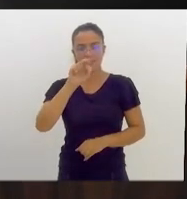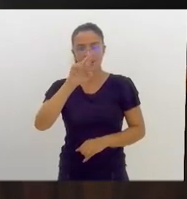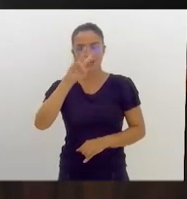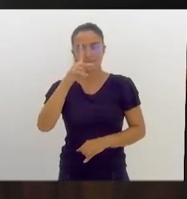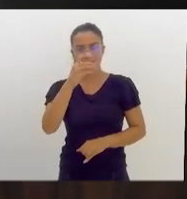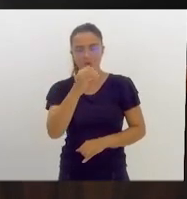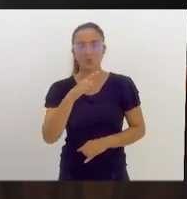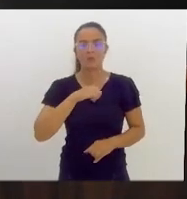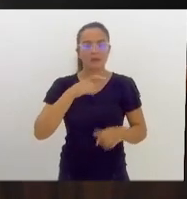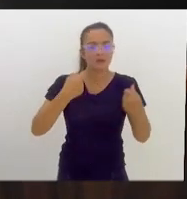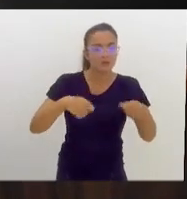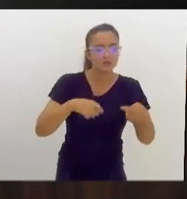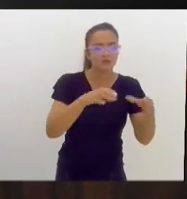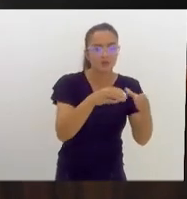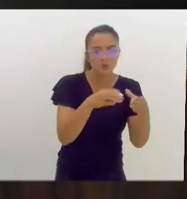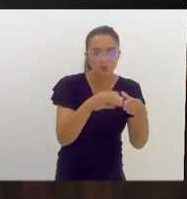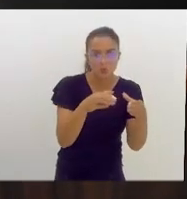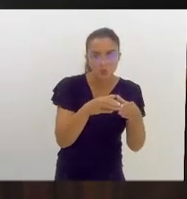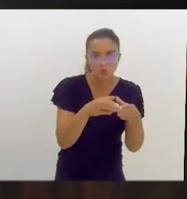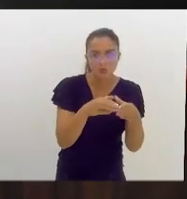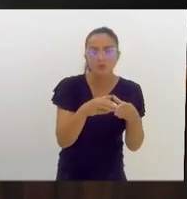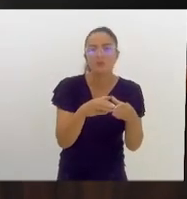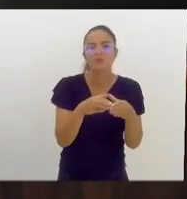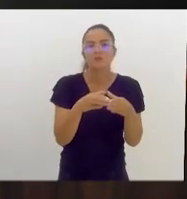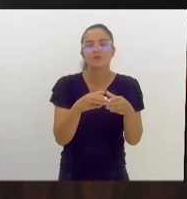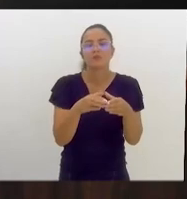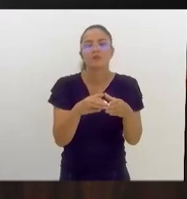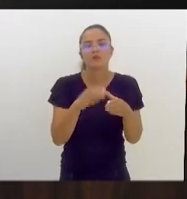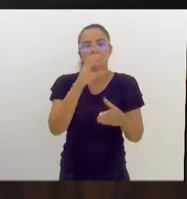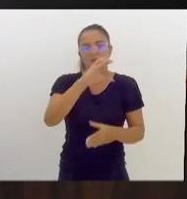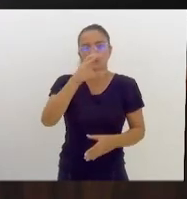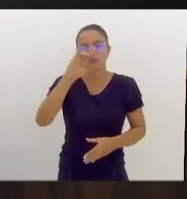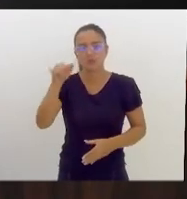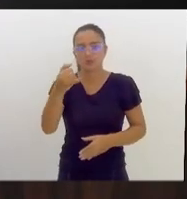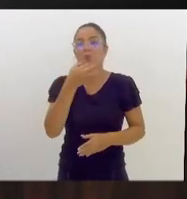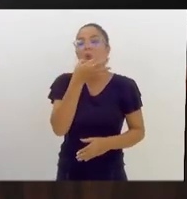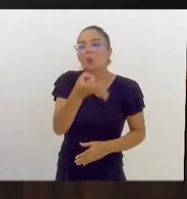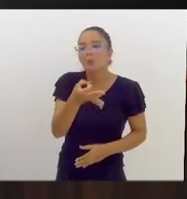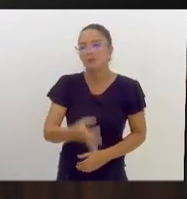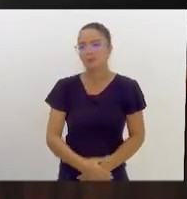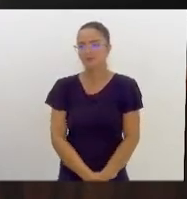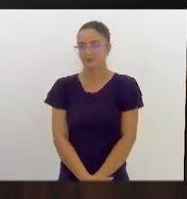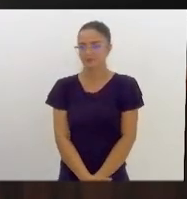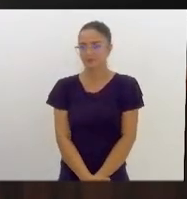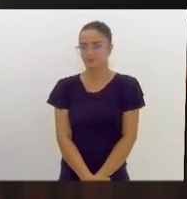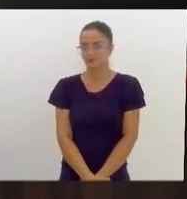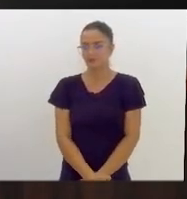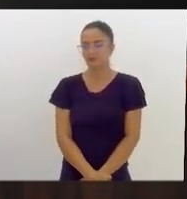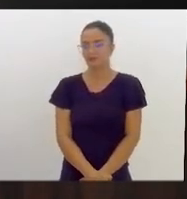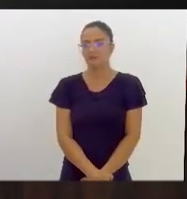Ambiente. Para emitir parecer pela Comissão de Constituição e Justiça, deputado Luiz Paulo.